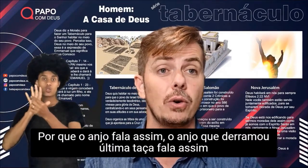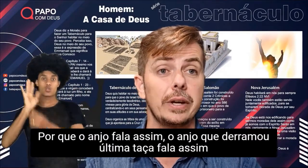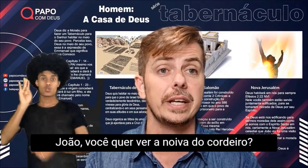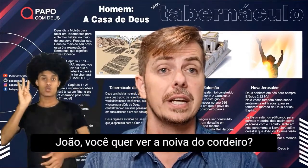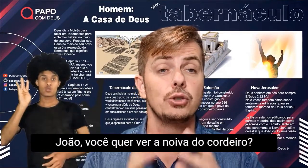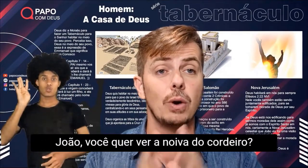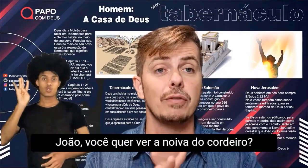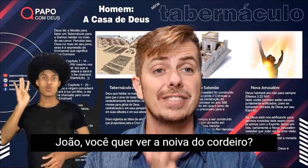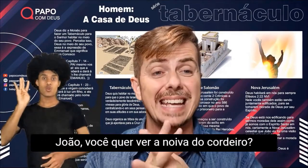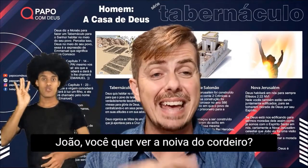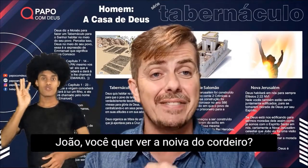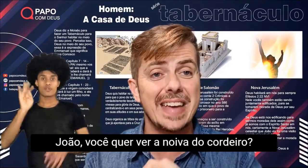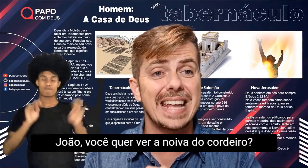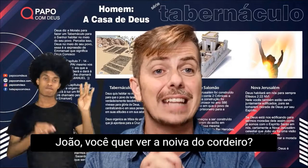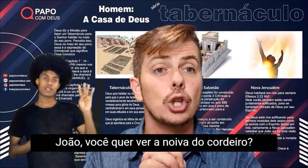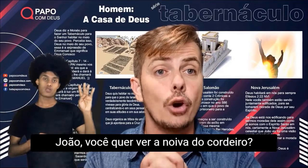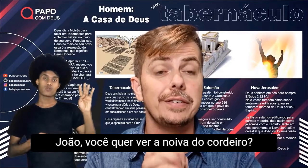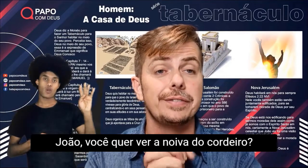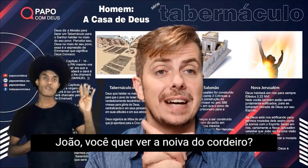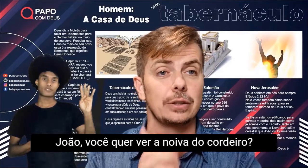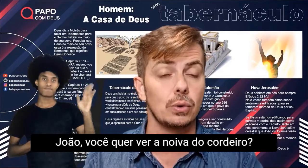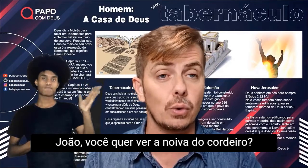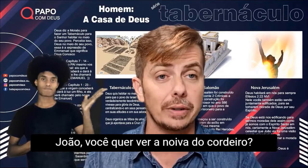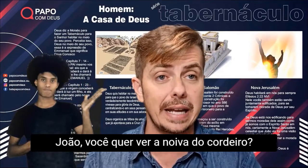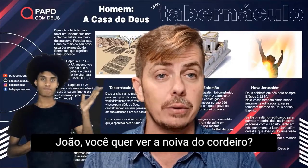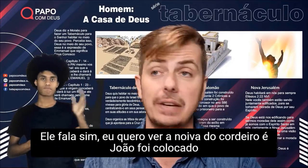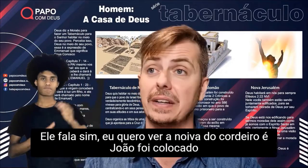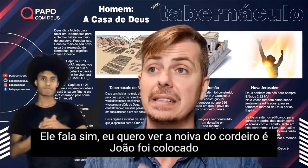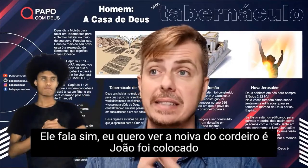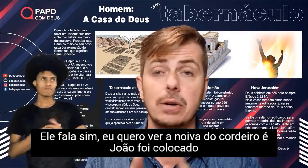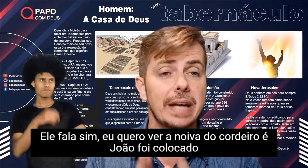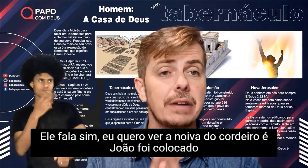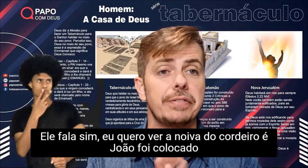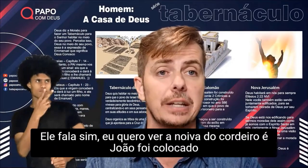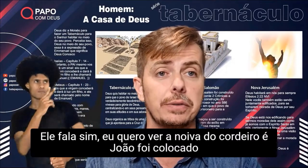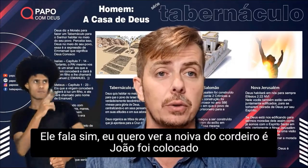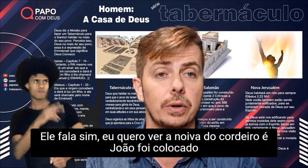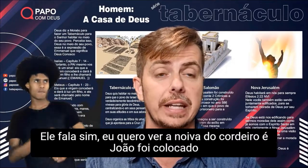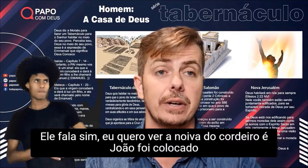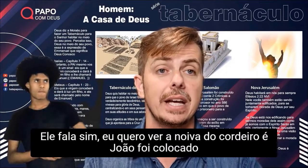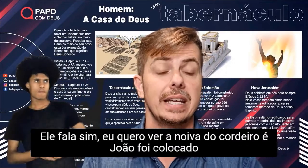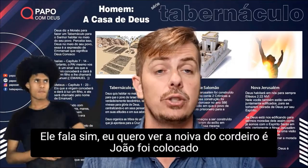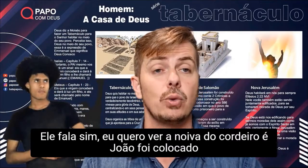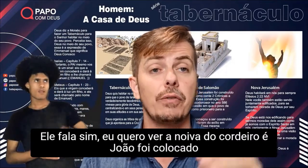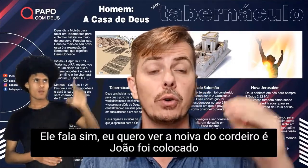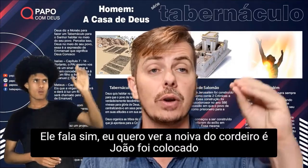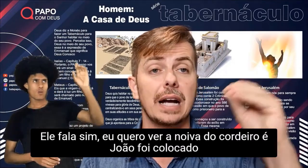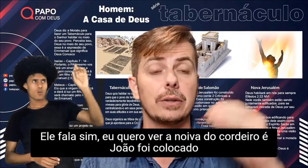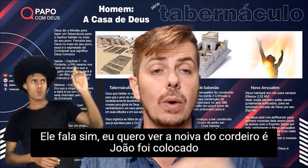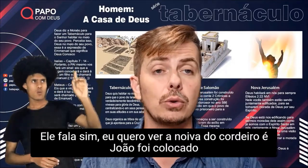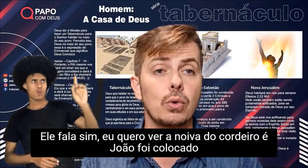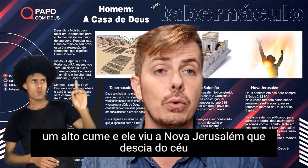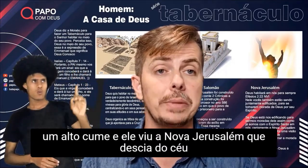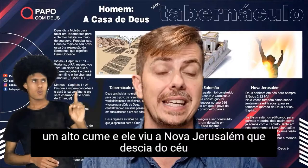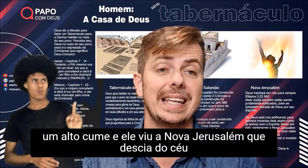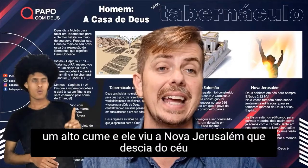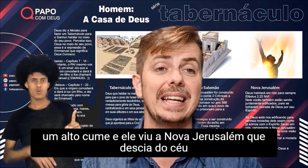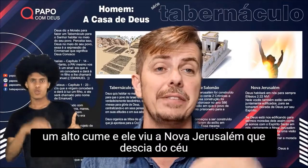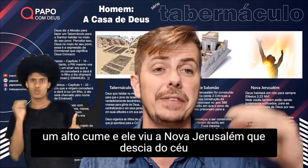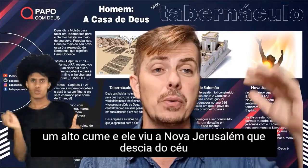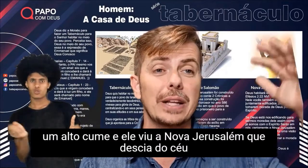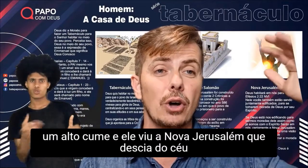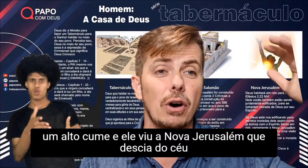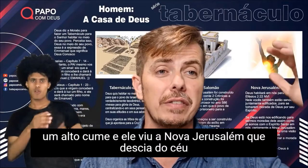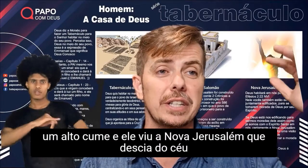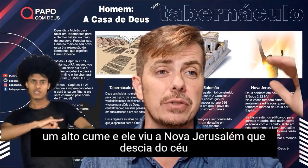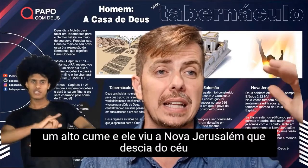taça fala assim, oi, João, você quer ver a noiva do Cordeiro? Ele fala, sim, eu quero ver a noiva do Cordeiro. E João foi colocado a um alto cume e